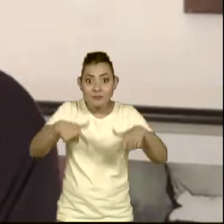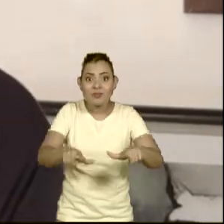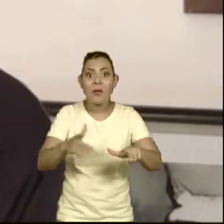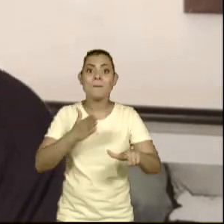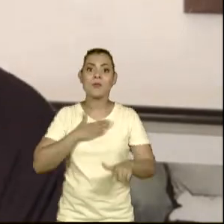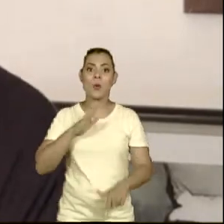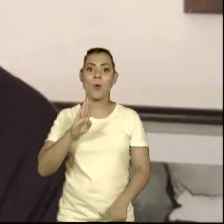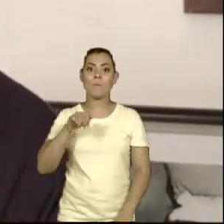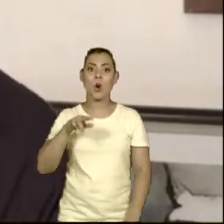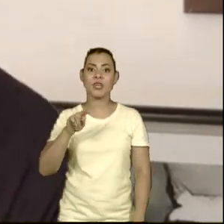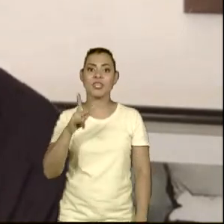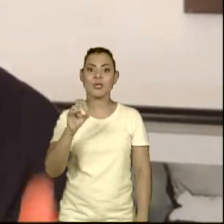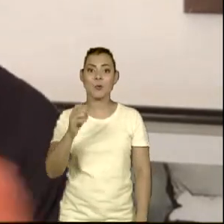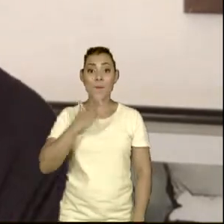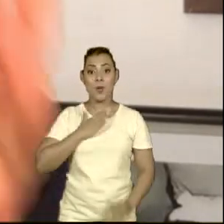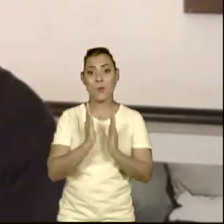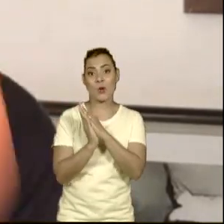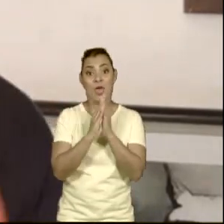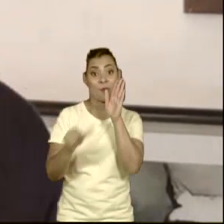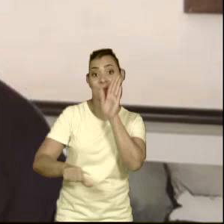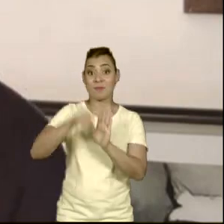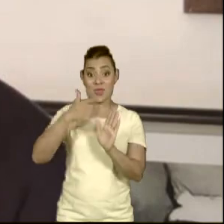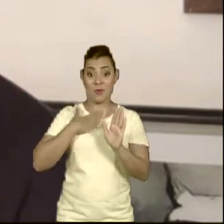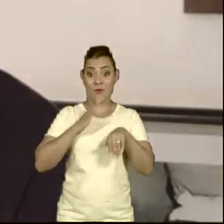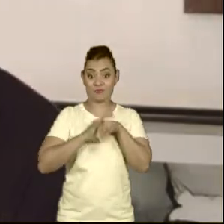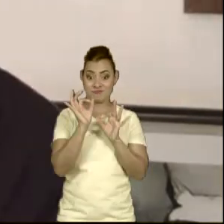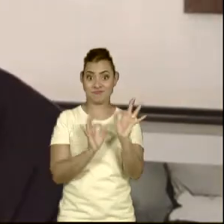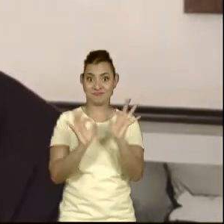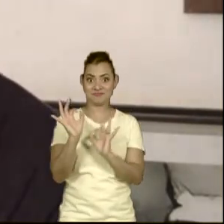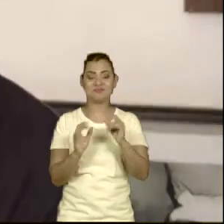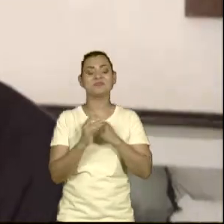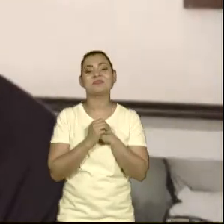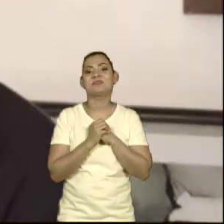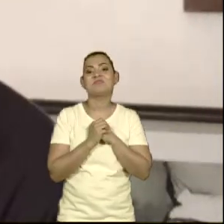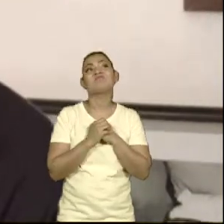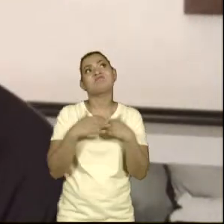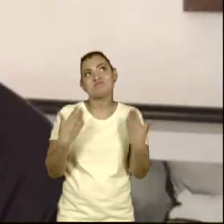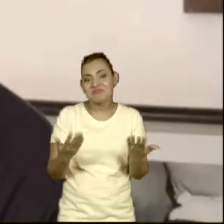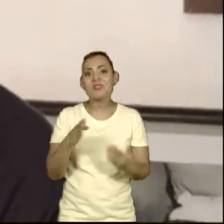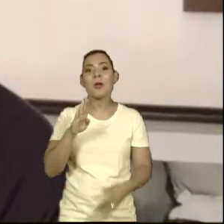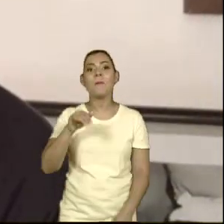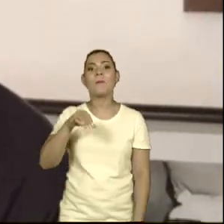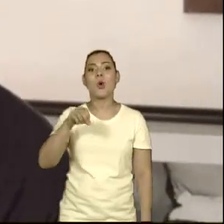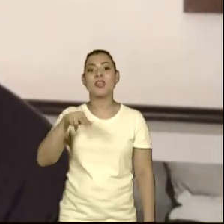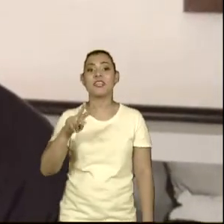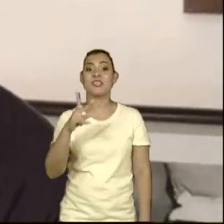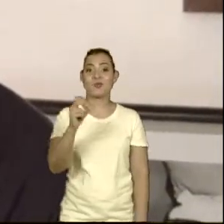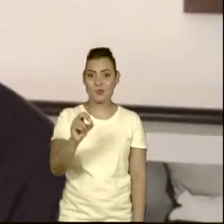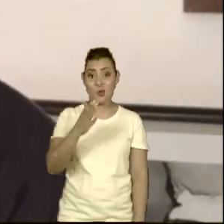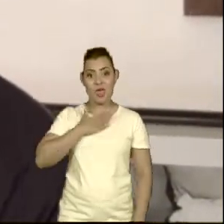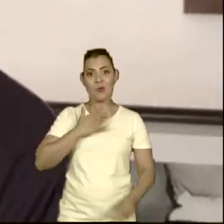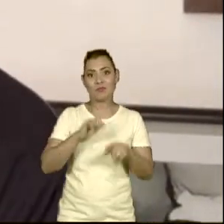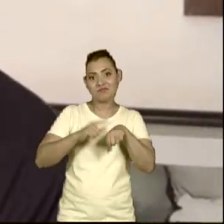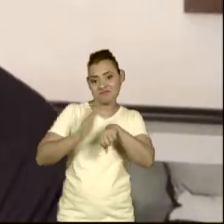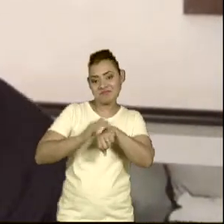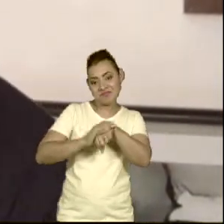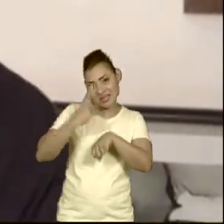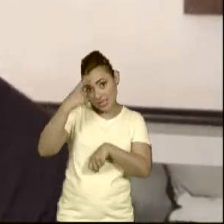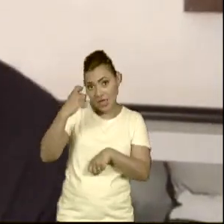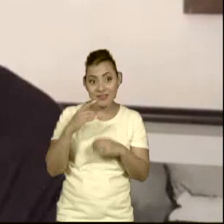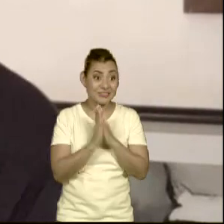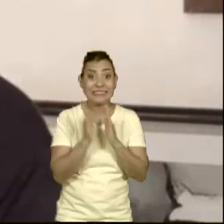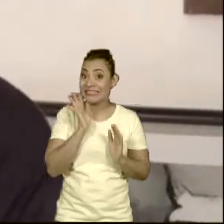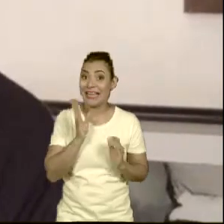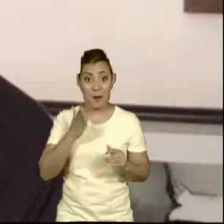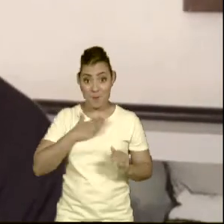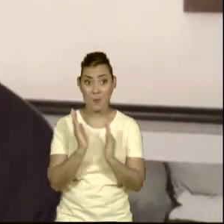do Boninho, o primeiro boneco que eu fiz inteiro. No dia seguinte, entrou o Boninho no programa, eu muito feliz, ah,